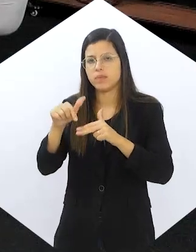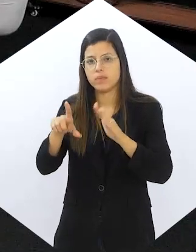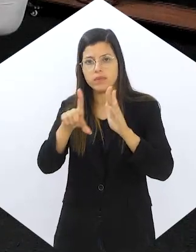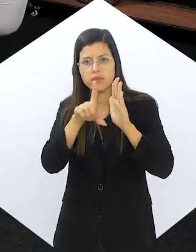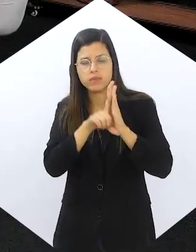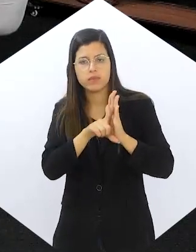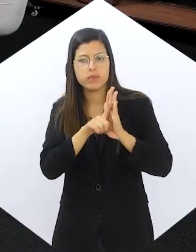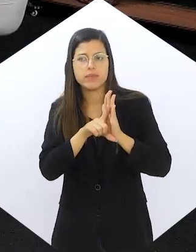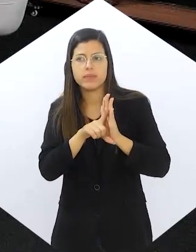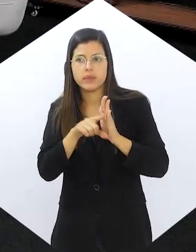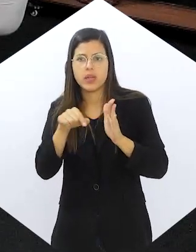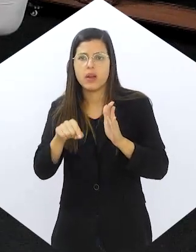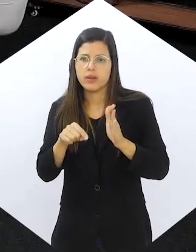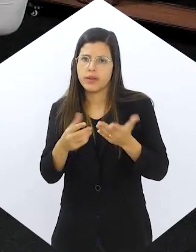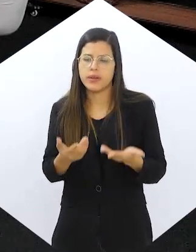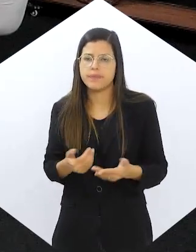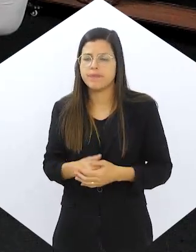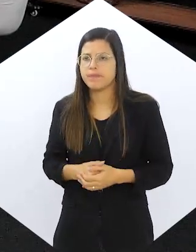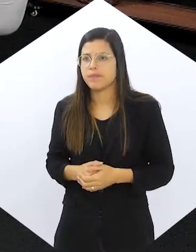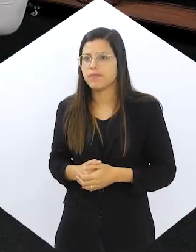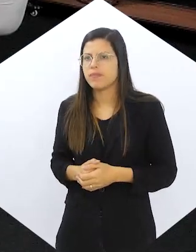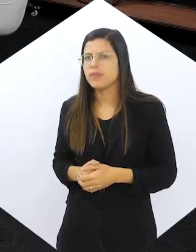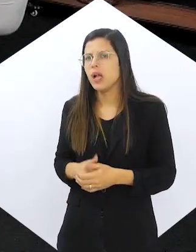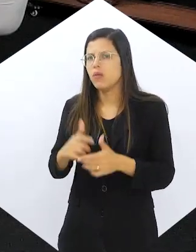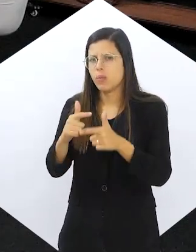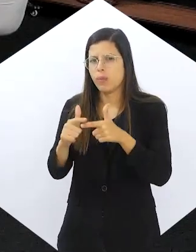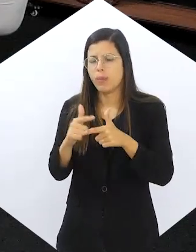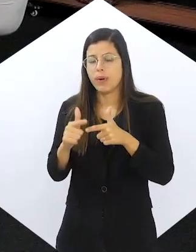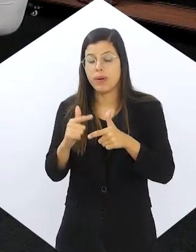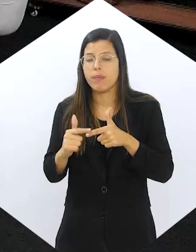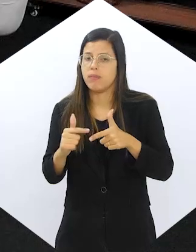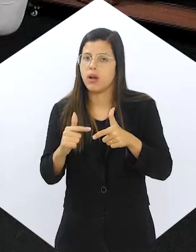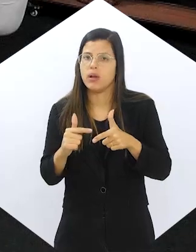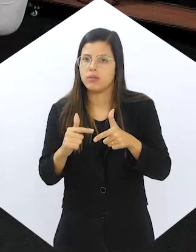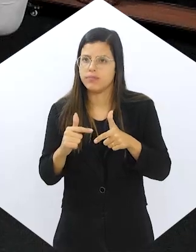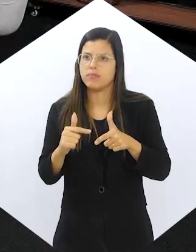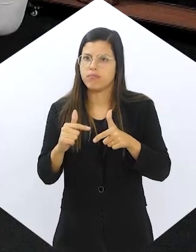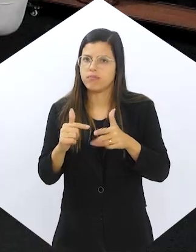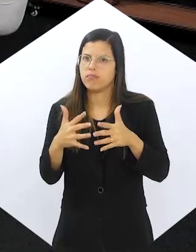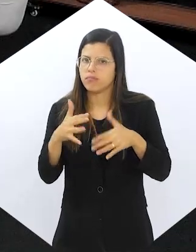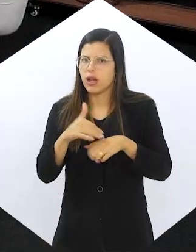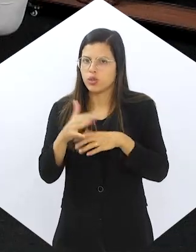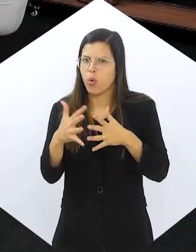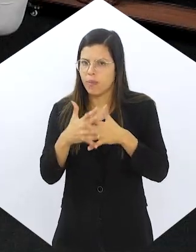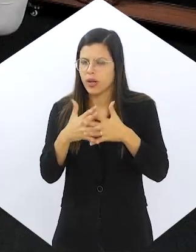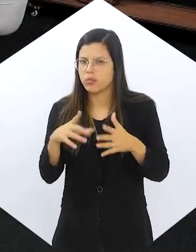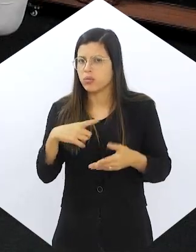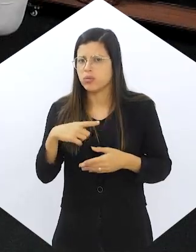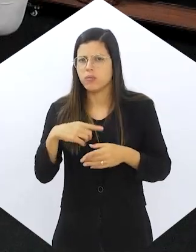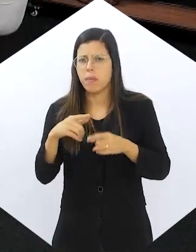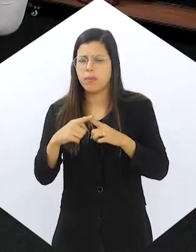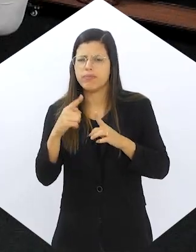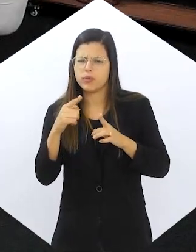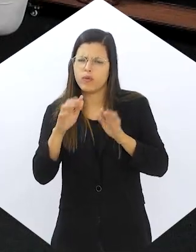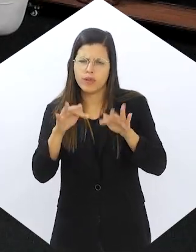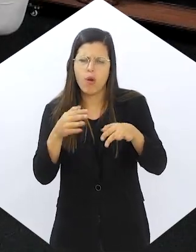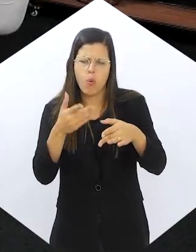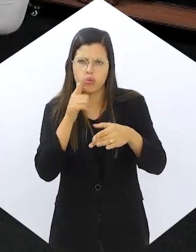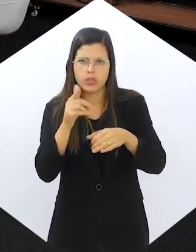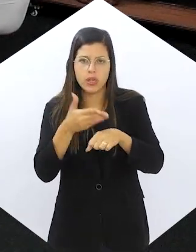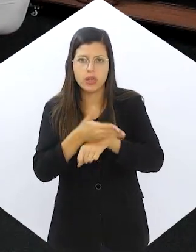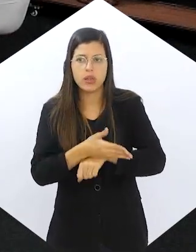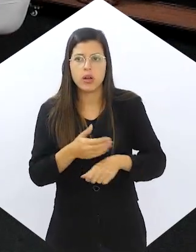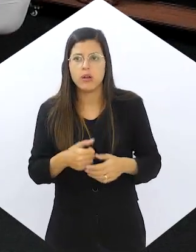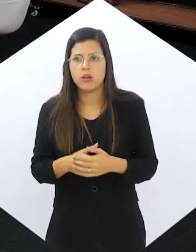contrário. E foi o único problema, assim, mais que eu tive, mas consegui entrar. Mas o que Porque, a no gente geral, as percebe pessoas